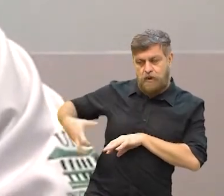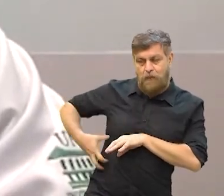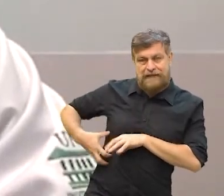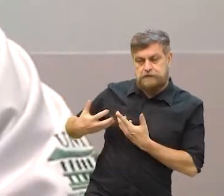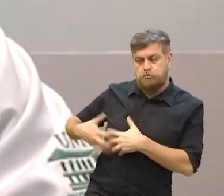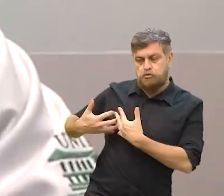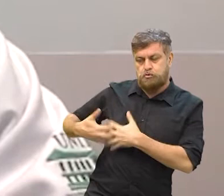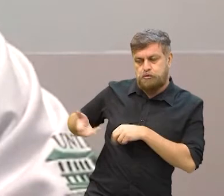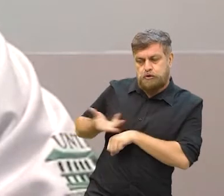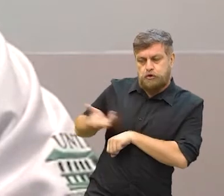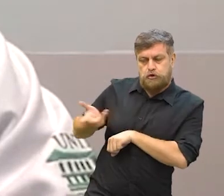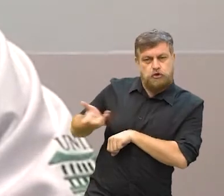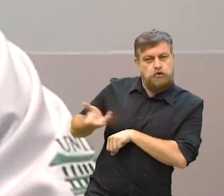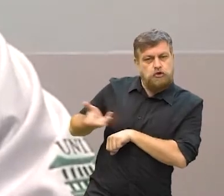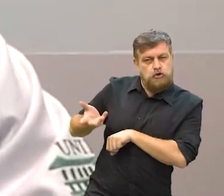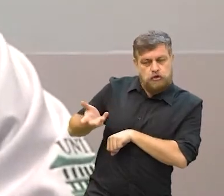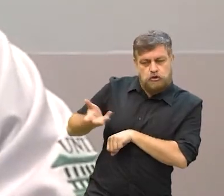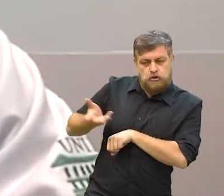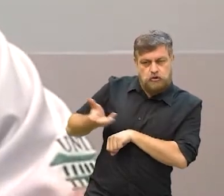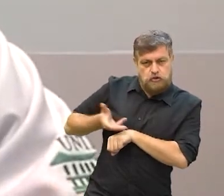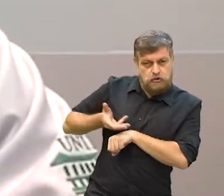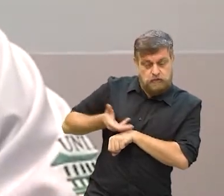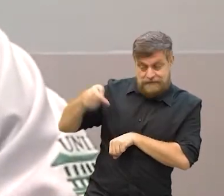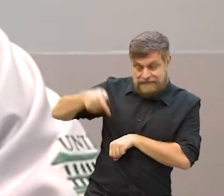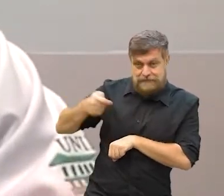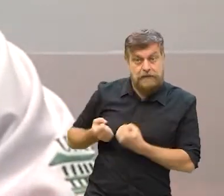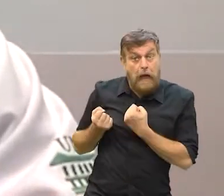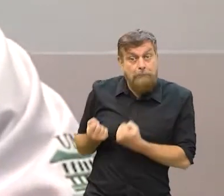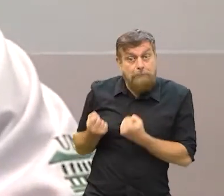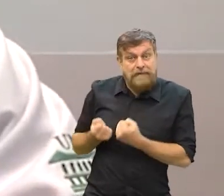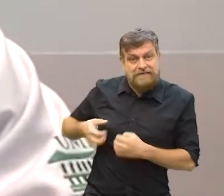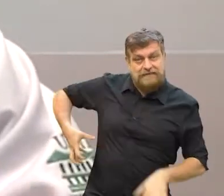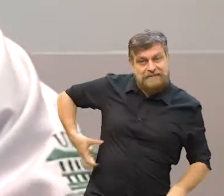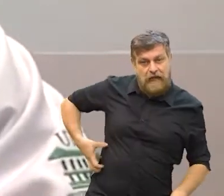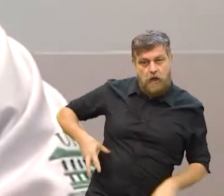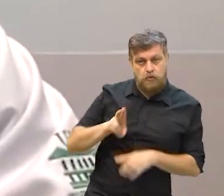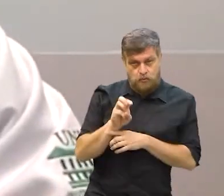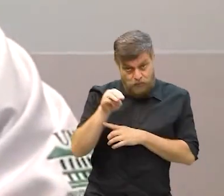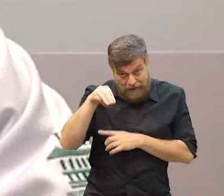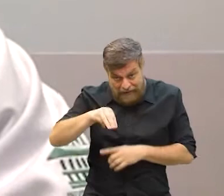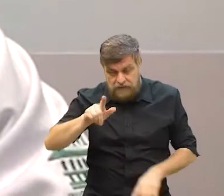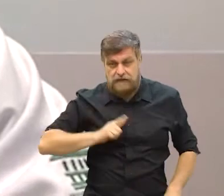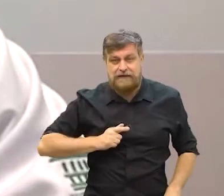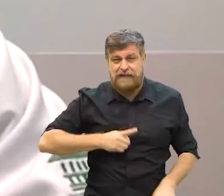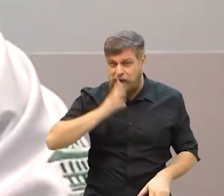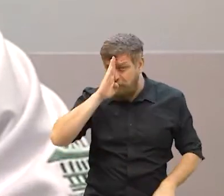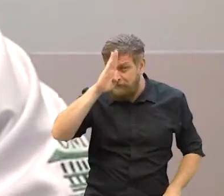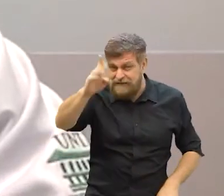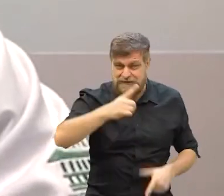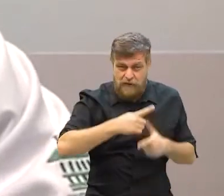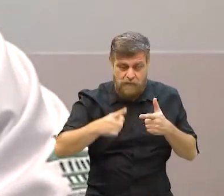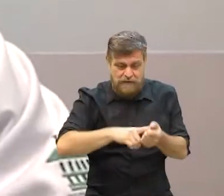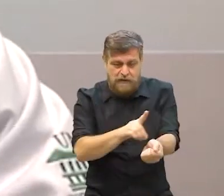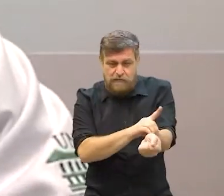que funcionar mais. É como se fosse, ele faz o rim trabalhar mais, sobrecarrega nosso rim. E o grande problema do diabetes, a